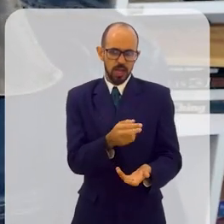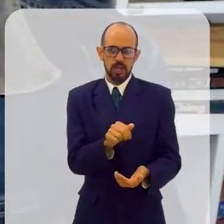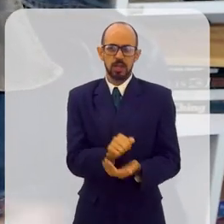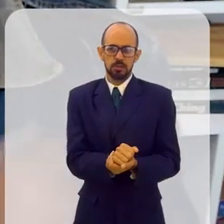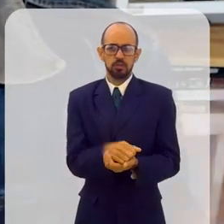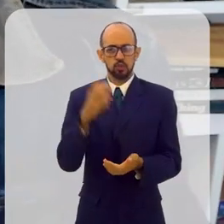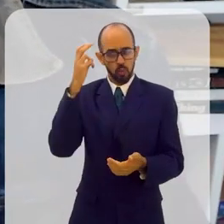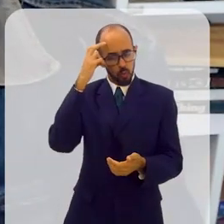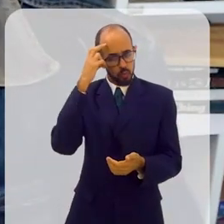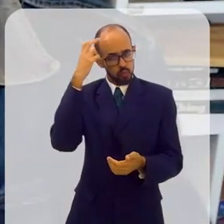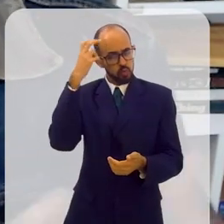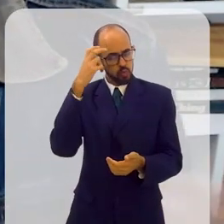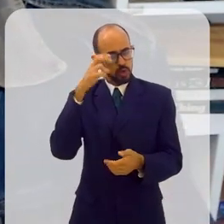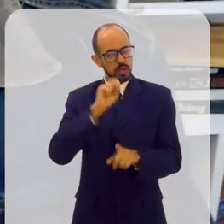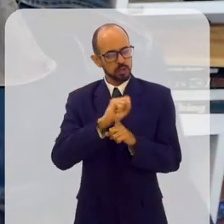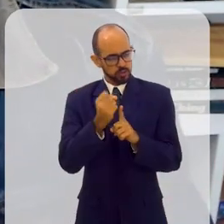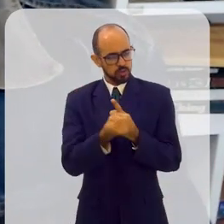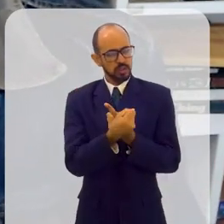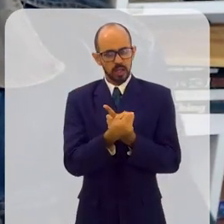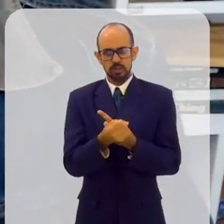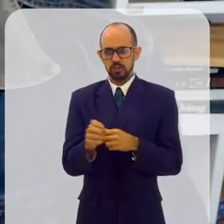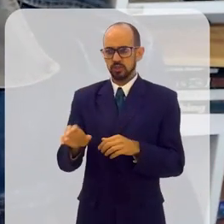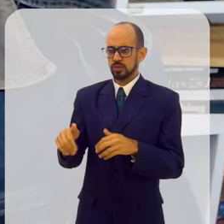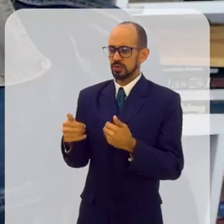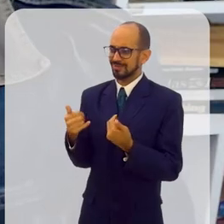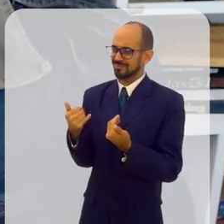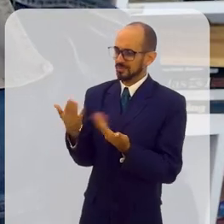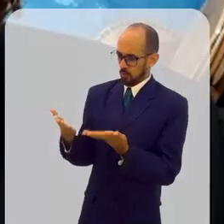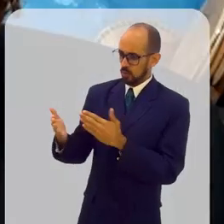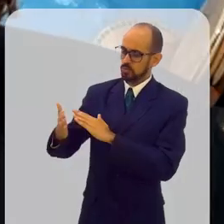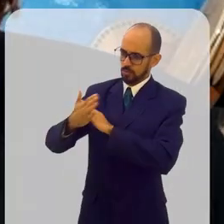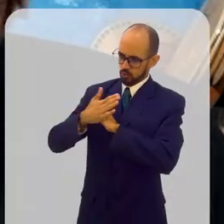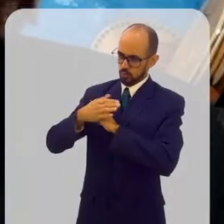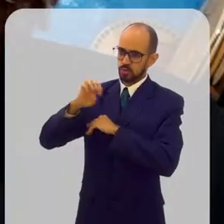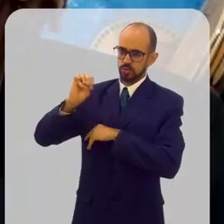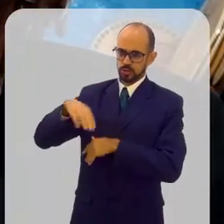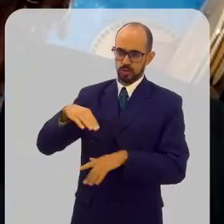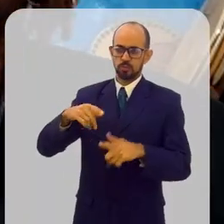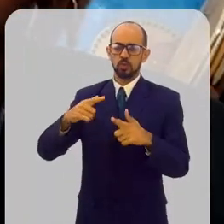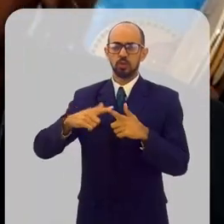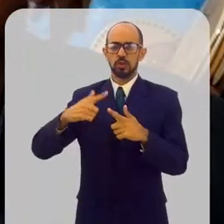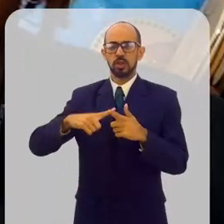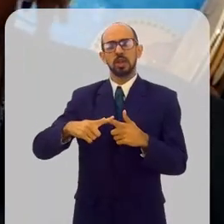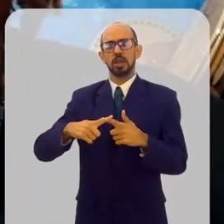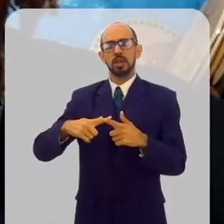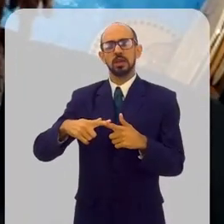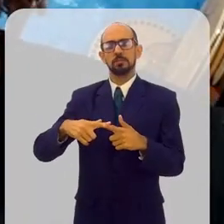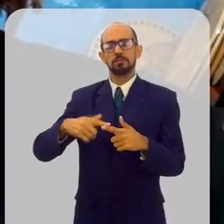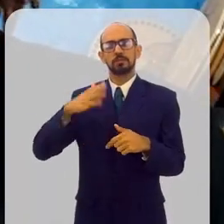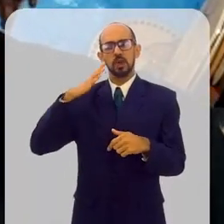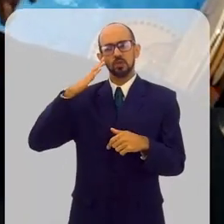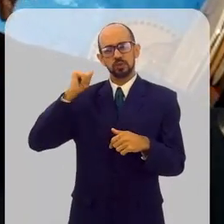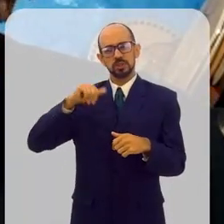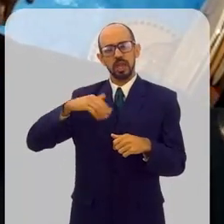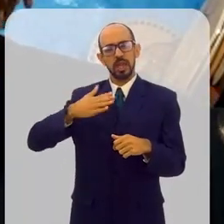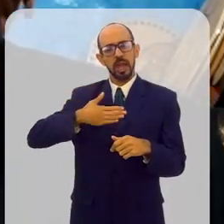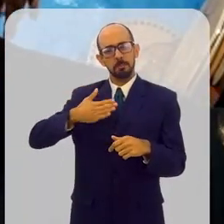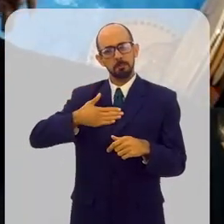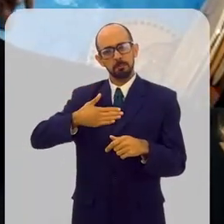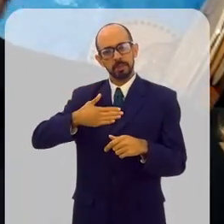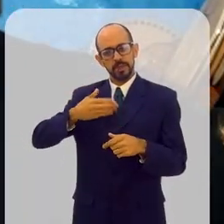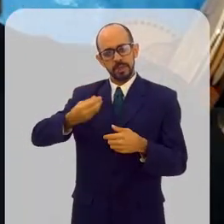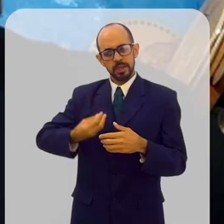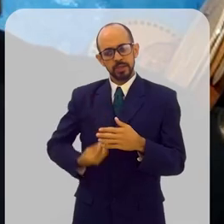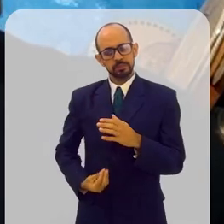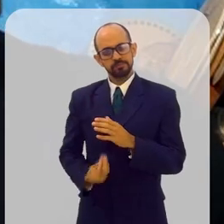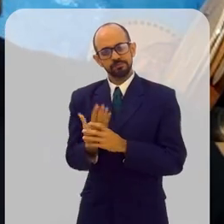alguma forma com a cultura, no sentido de cultura da sociedade? Isso me ajudou muito, assim, né? Porque me ajudou porque eu sei